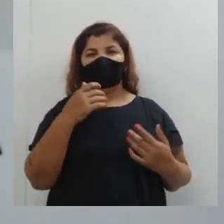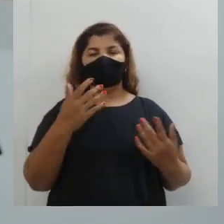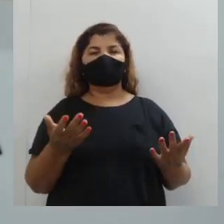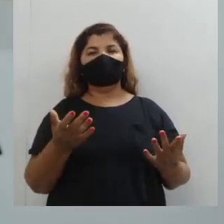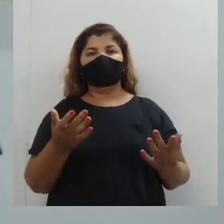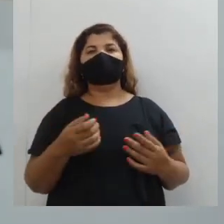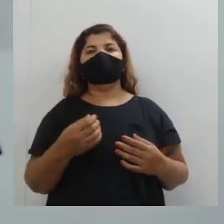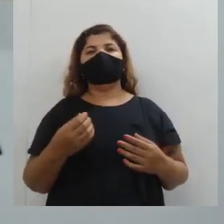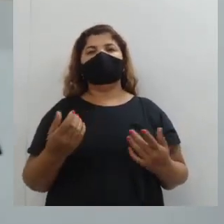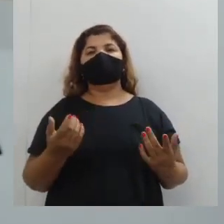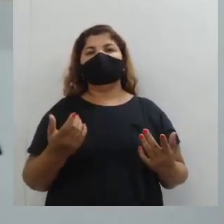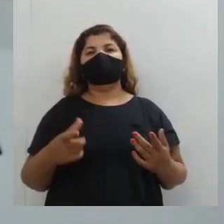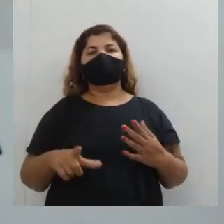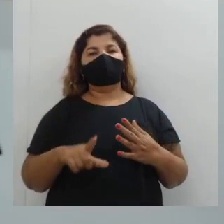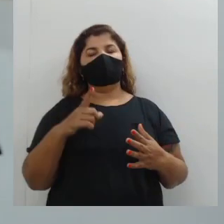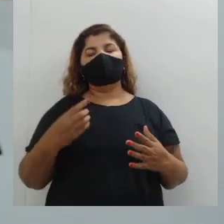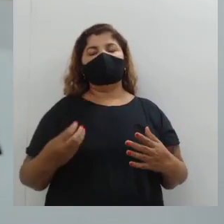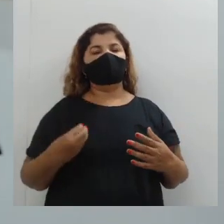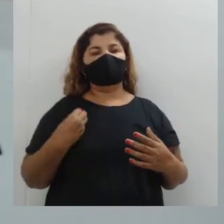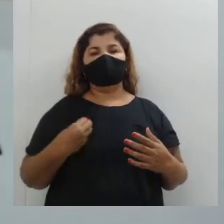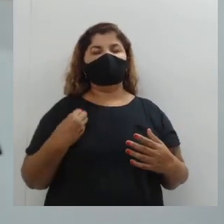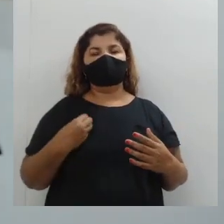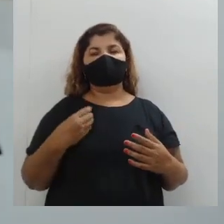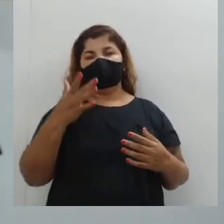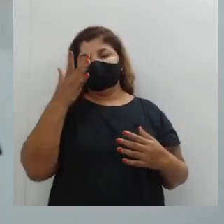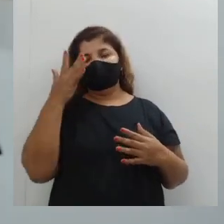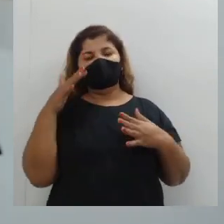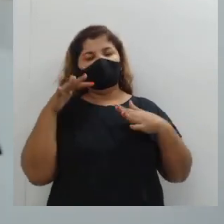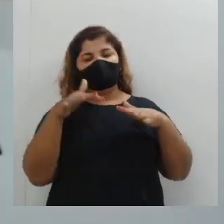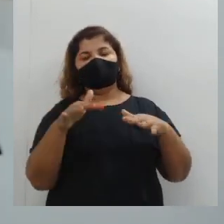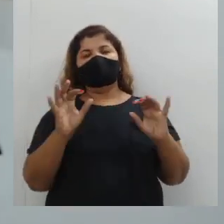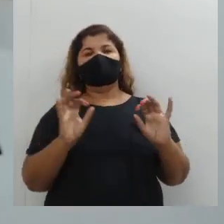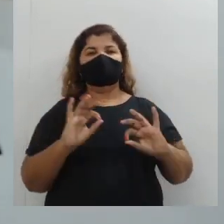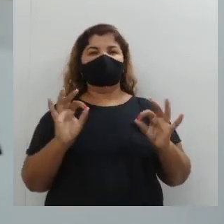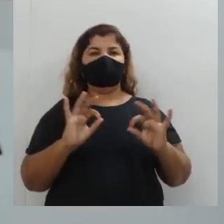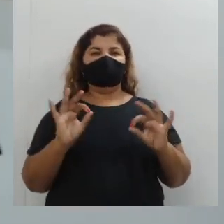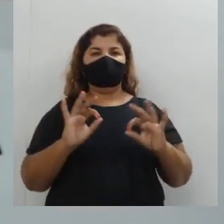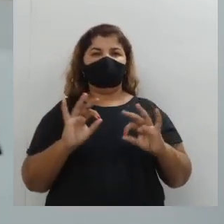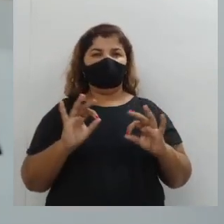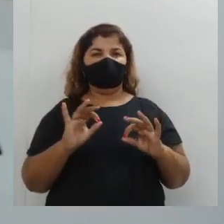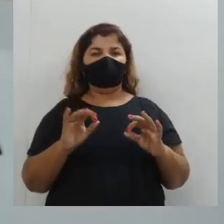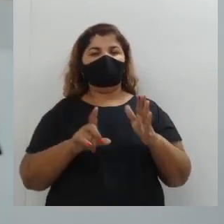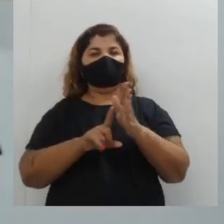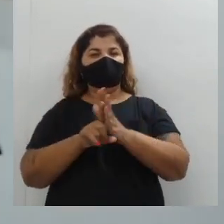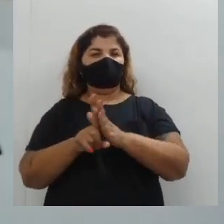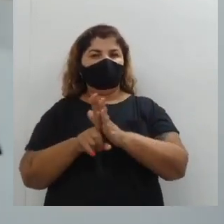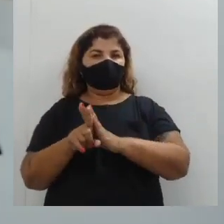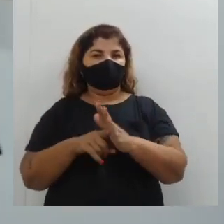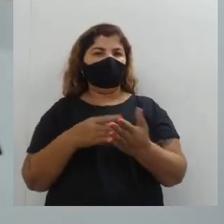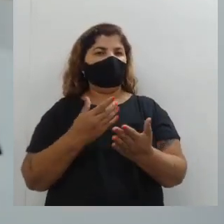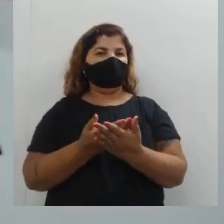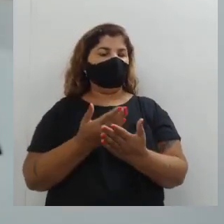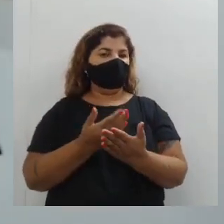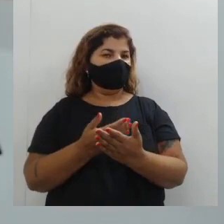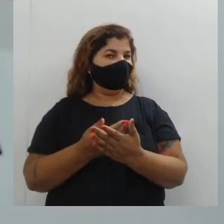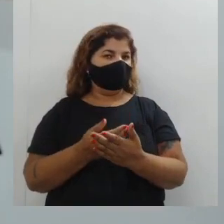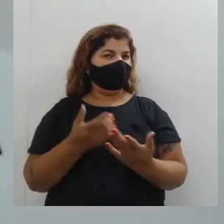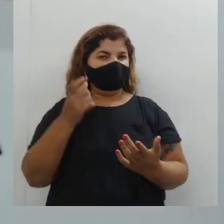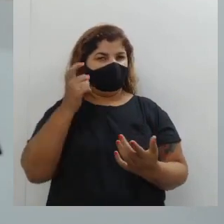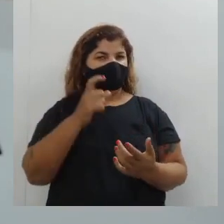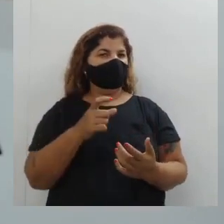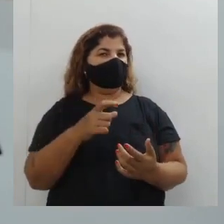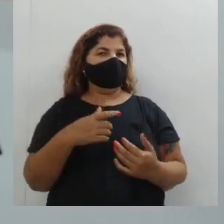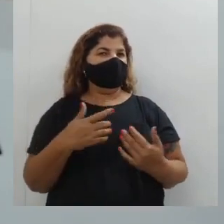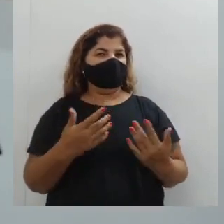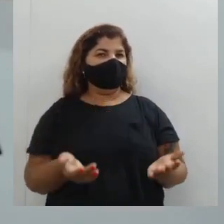reconhecimento em vida e até hoje não tem muito destaque nos estudos, né? Não é muito mencionado nos estudos, de